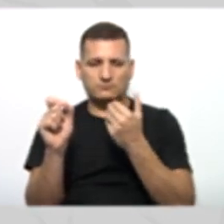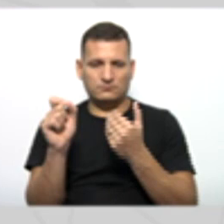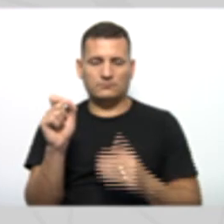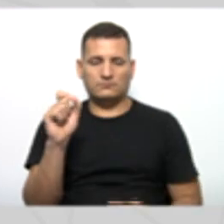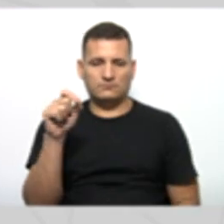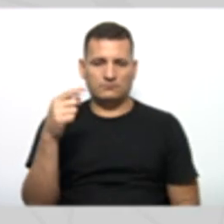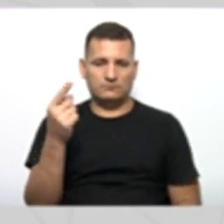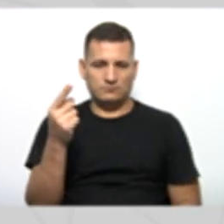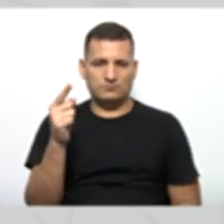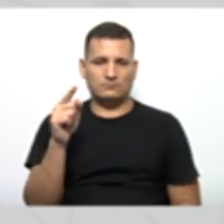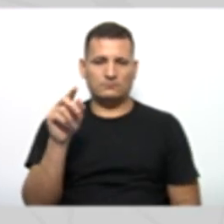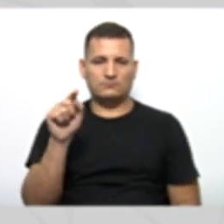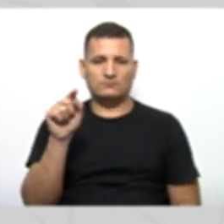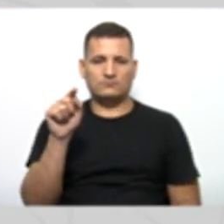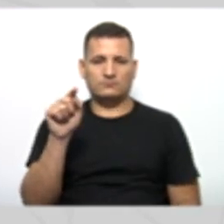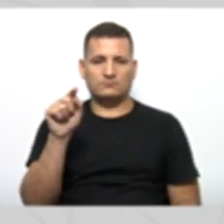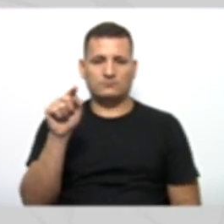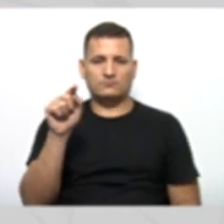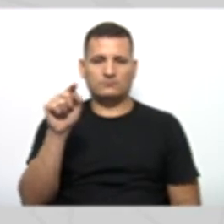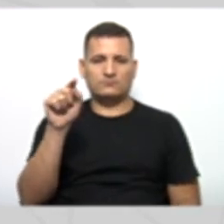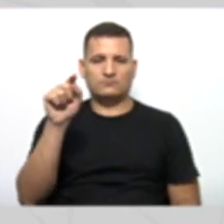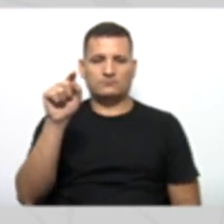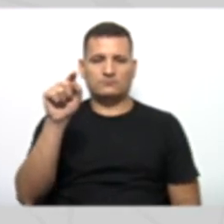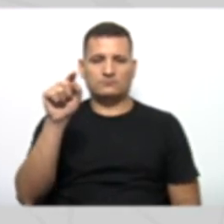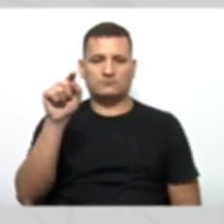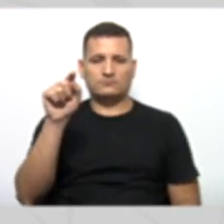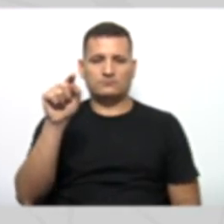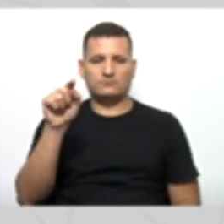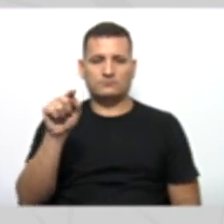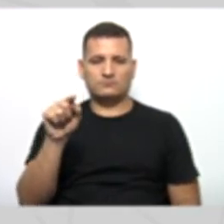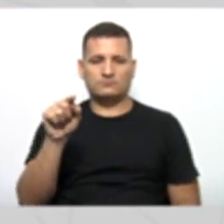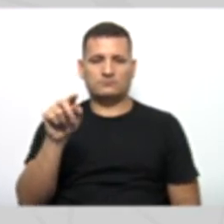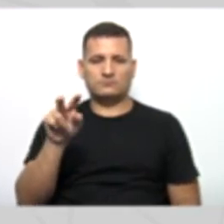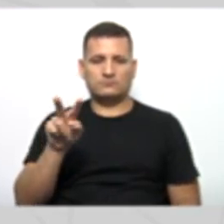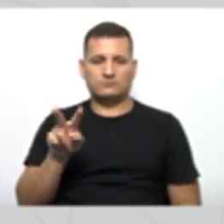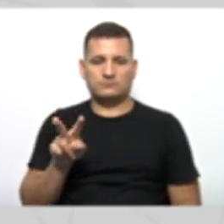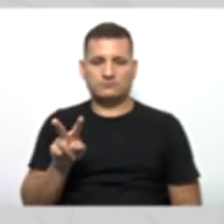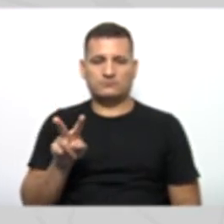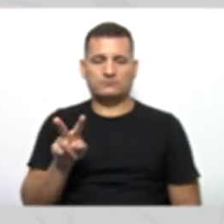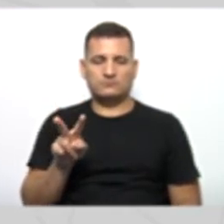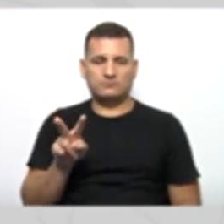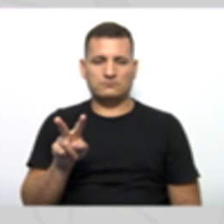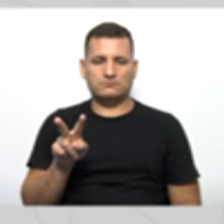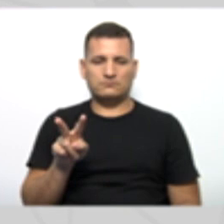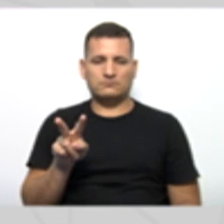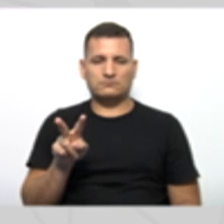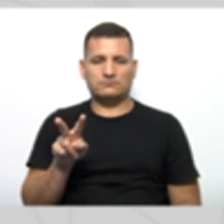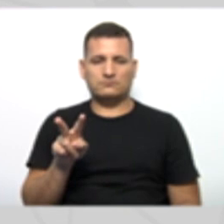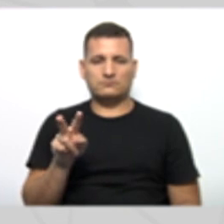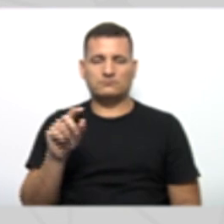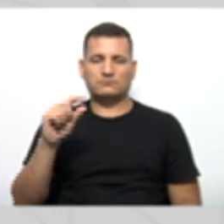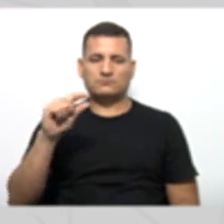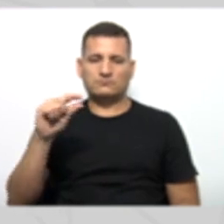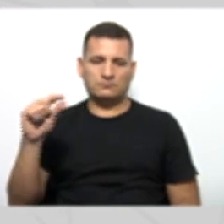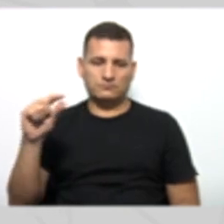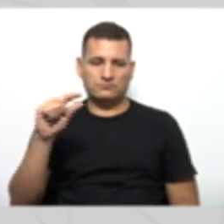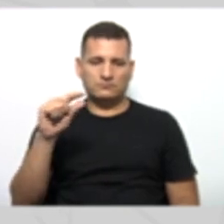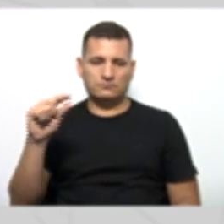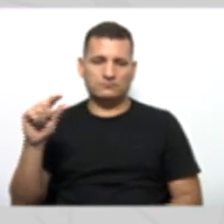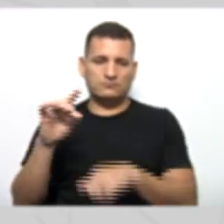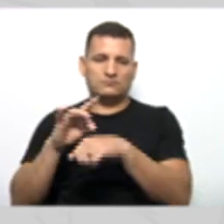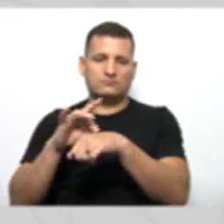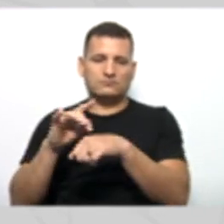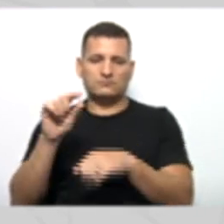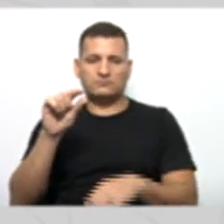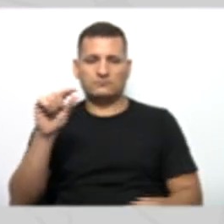ela tem essa outra função aqui, ó. Vejam bem, ó, esse símbolo dá essa